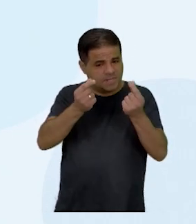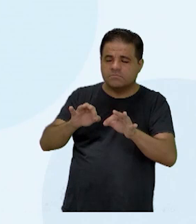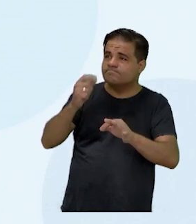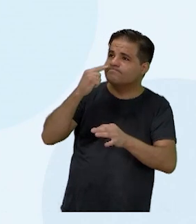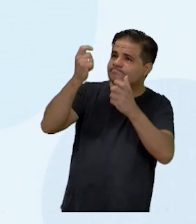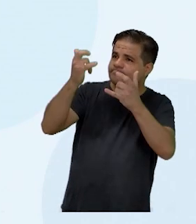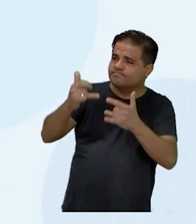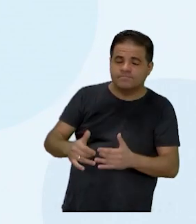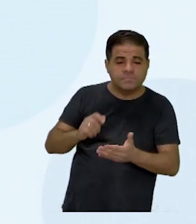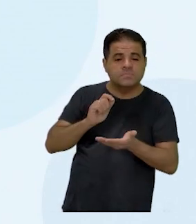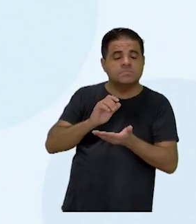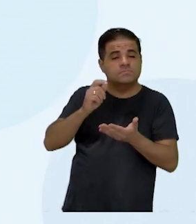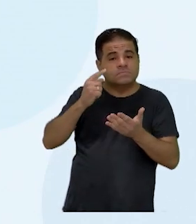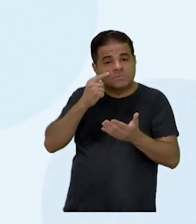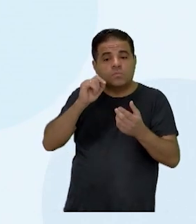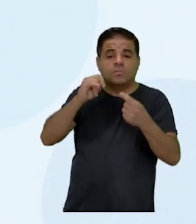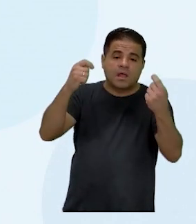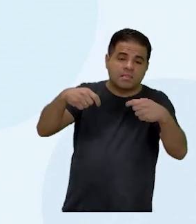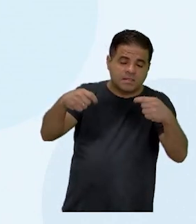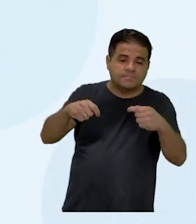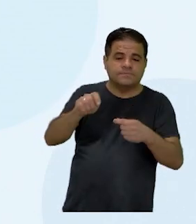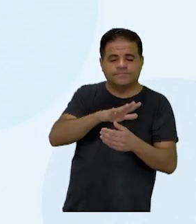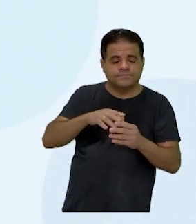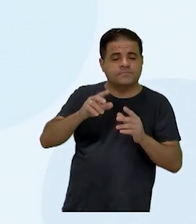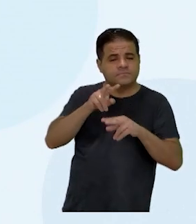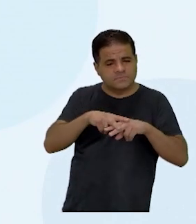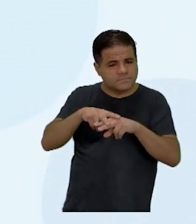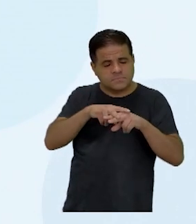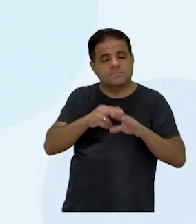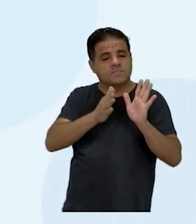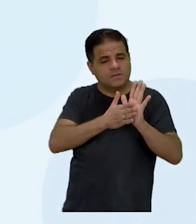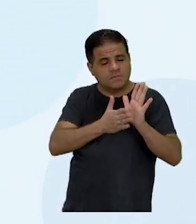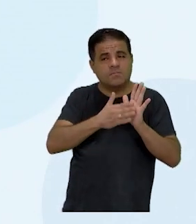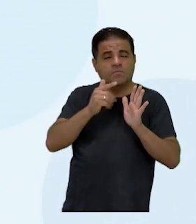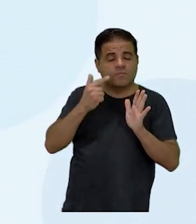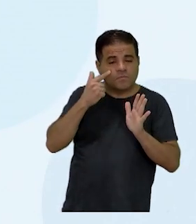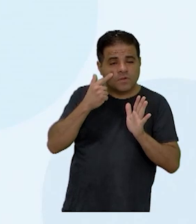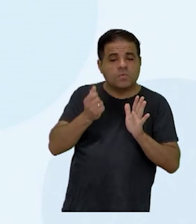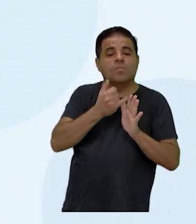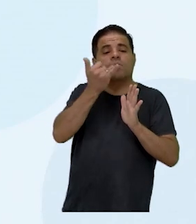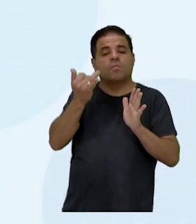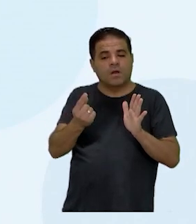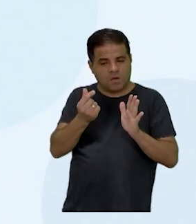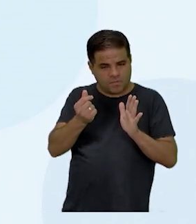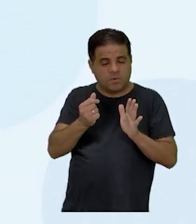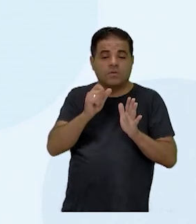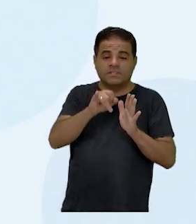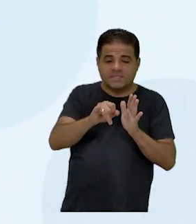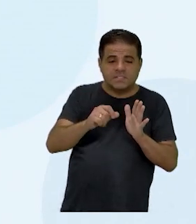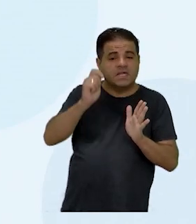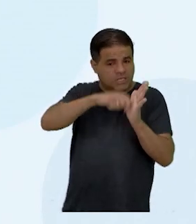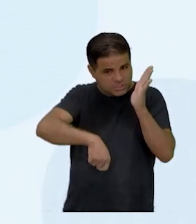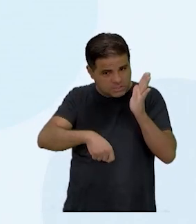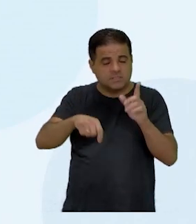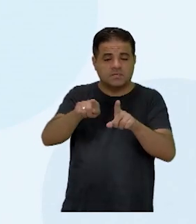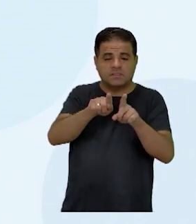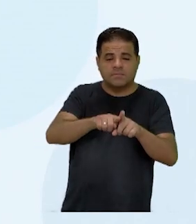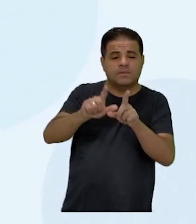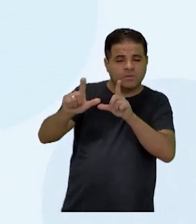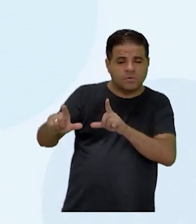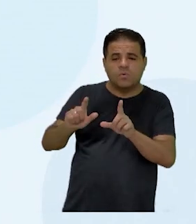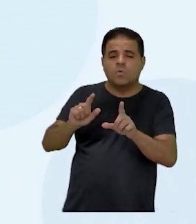os momentos de escolha? Em que momento ele decide por um caminho ou por outro?